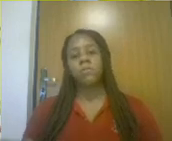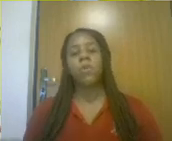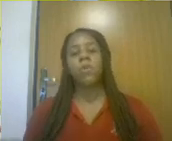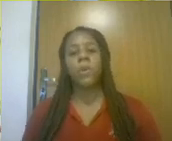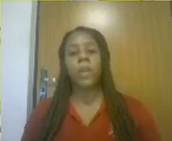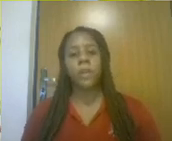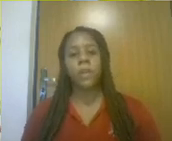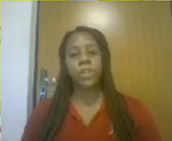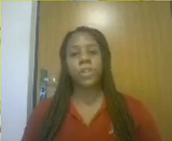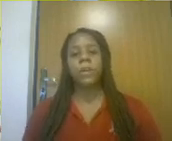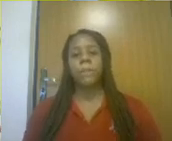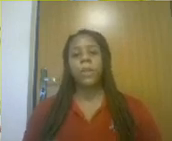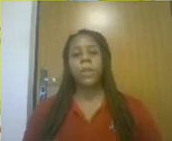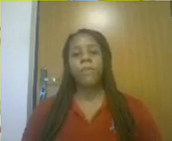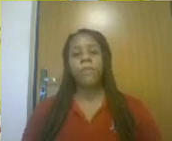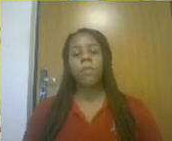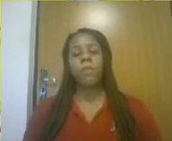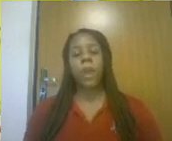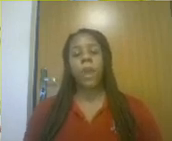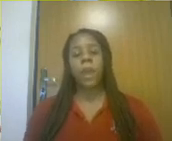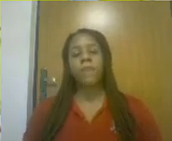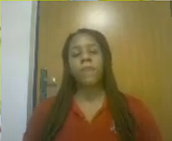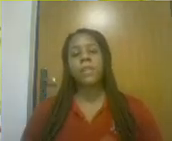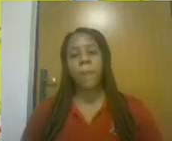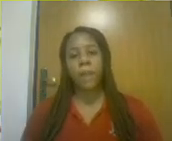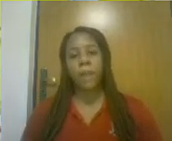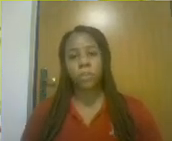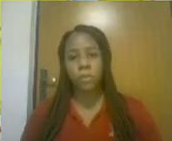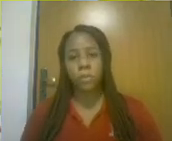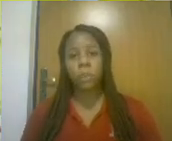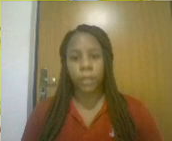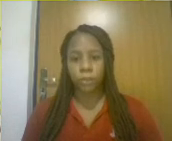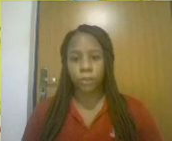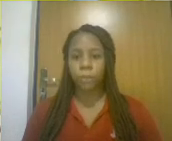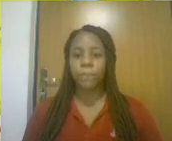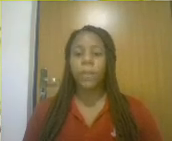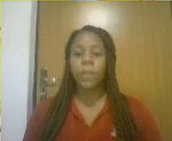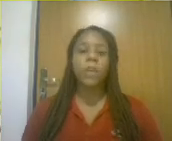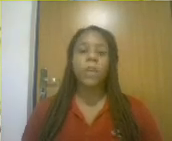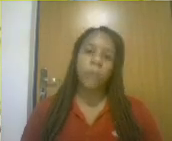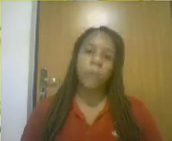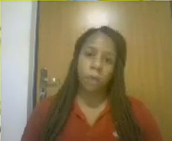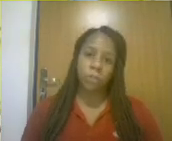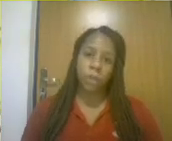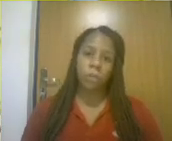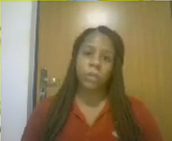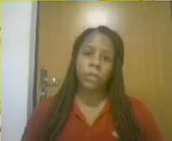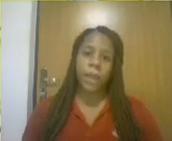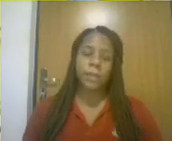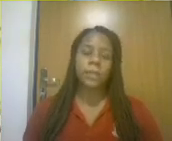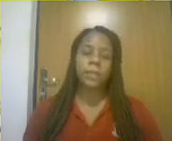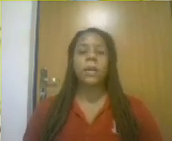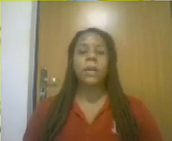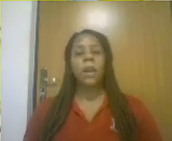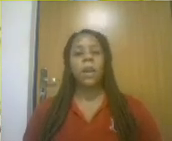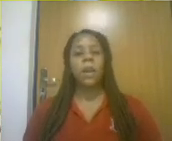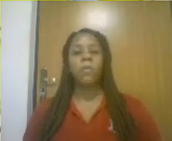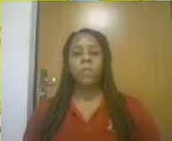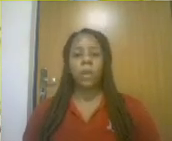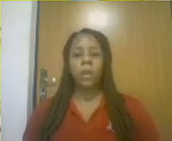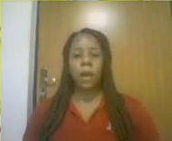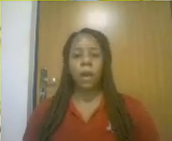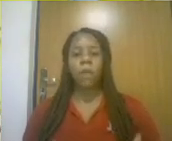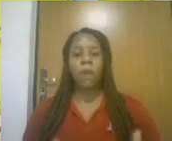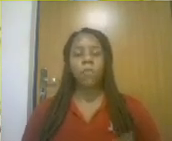são os componentes que vão fazer parte do seu texto. E o lugar onde acontece é